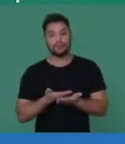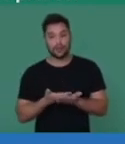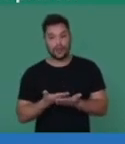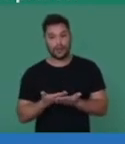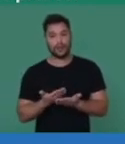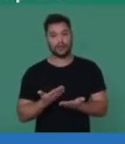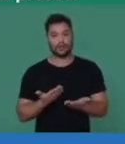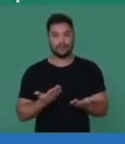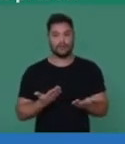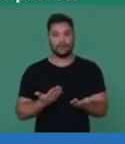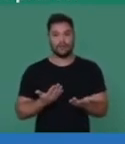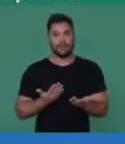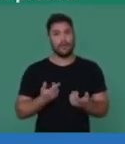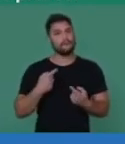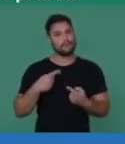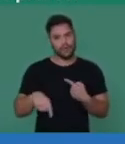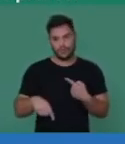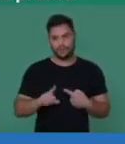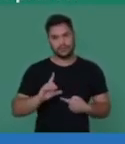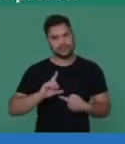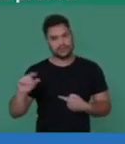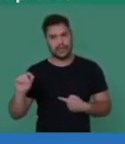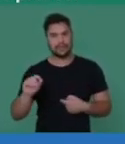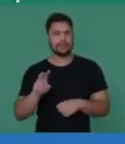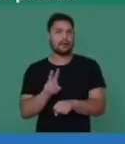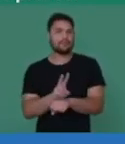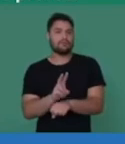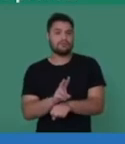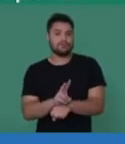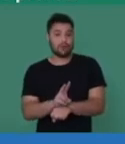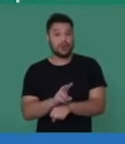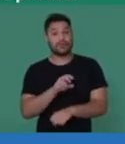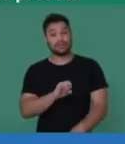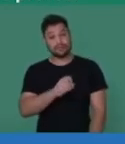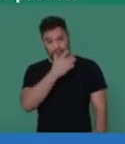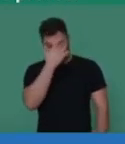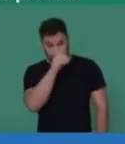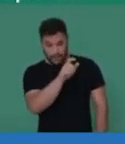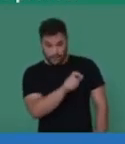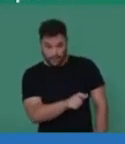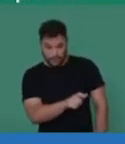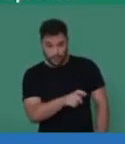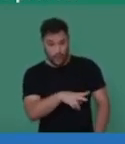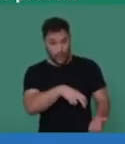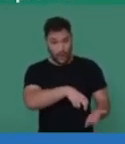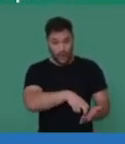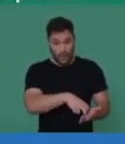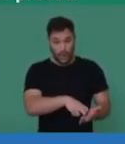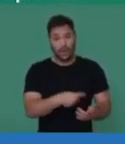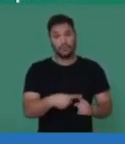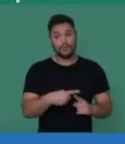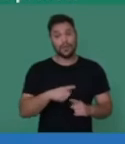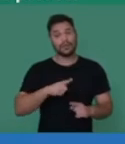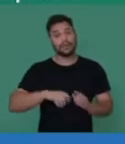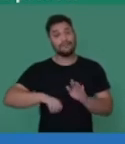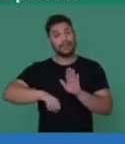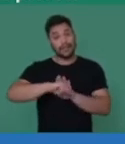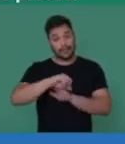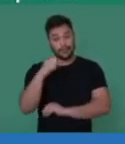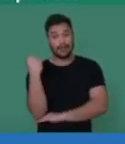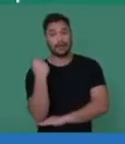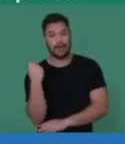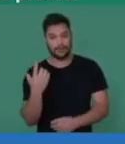discentes. Vedação da concessão dessa saída temporária ao condenado que cumpre pena por praticar crime